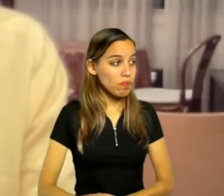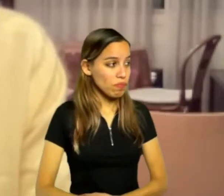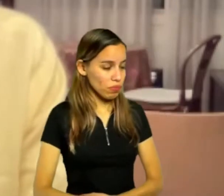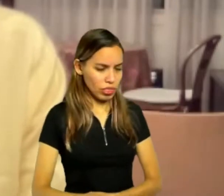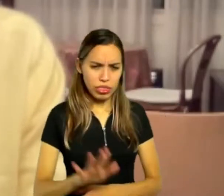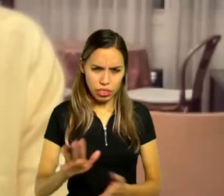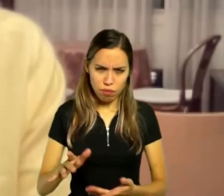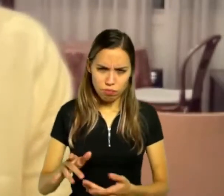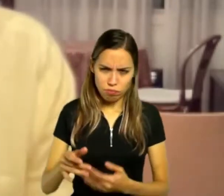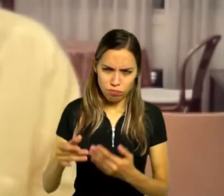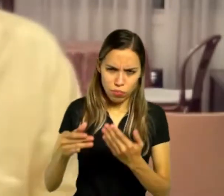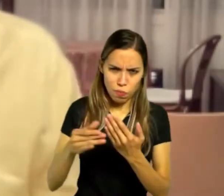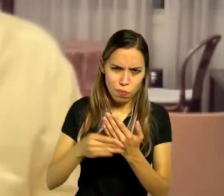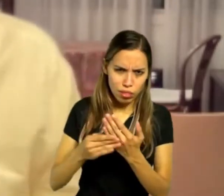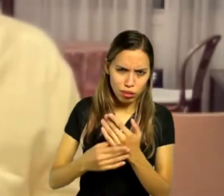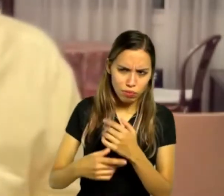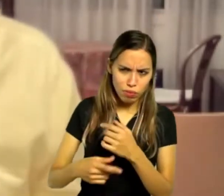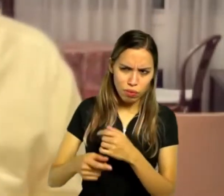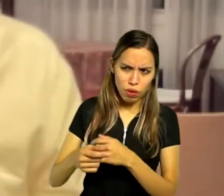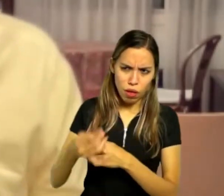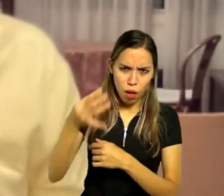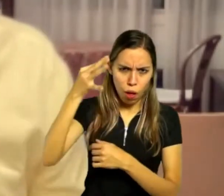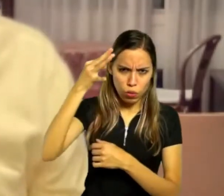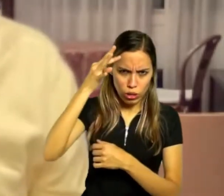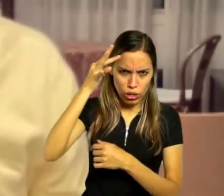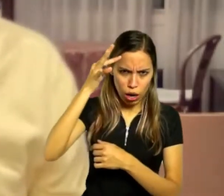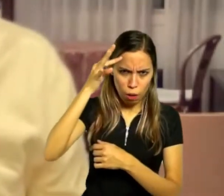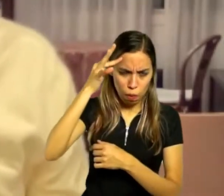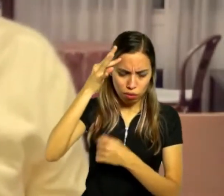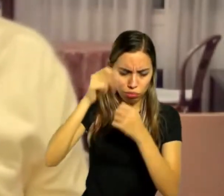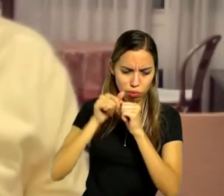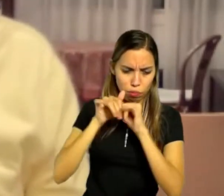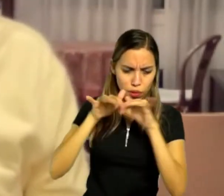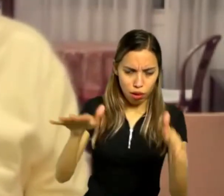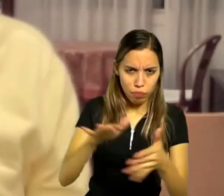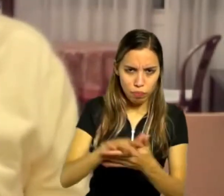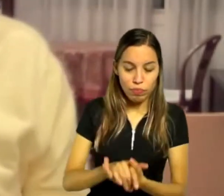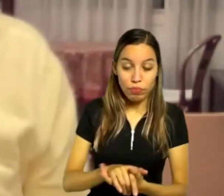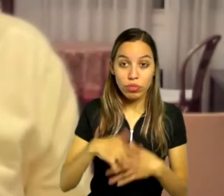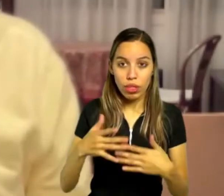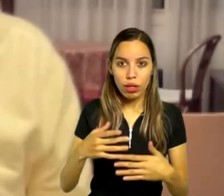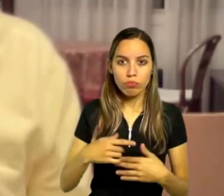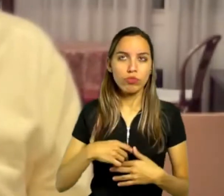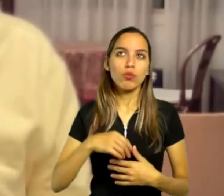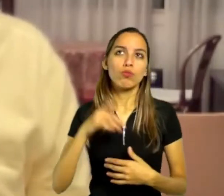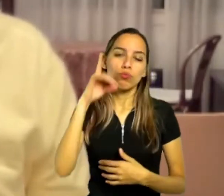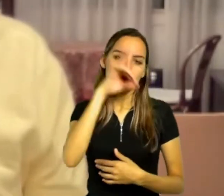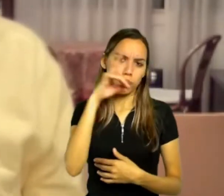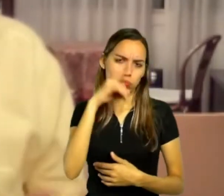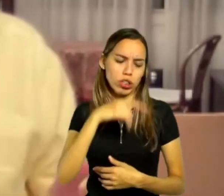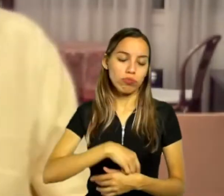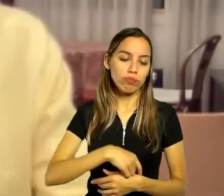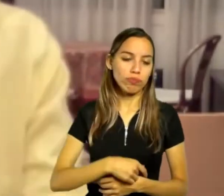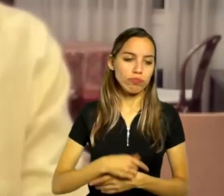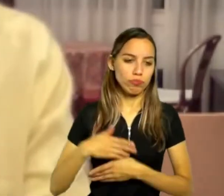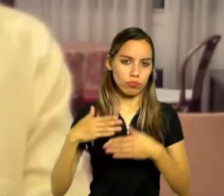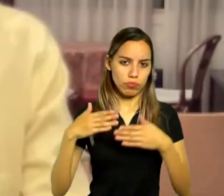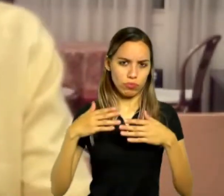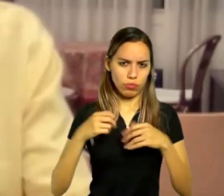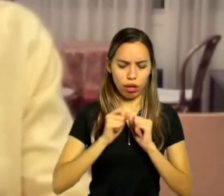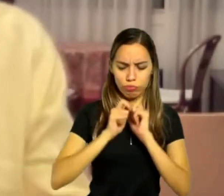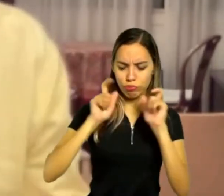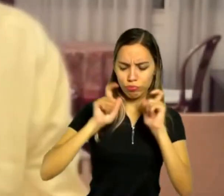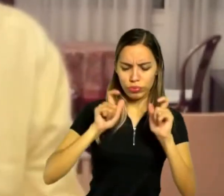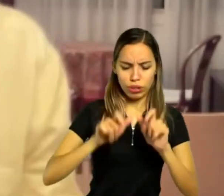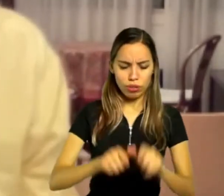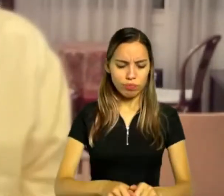No domingo, aliás, no sábado, eu fui pegar os jornais aqui em casa, eu assino o Globo, a Folha e o